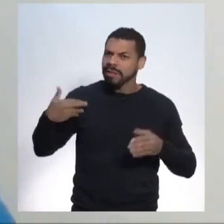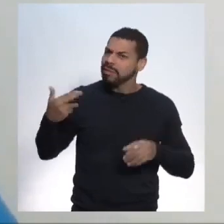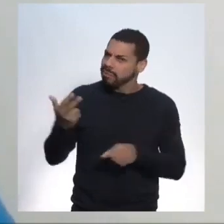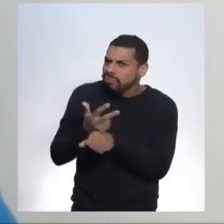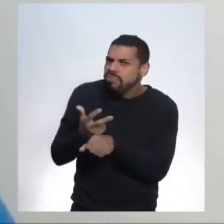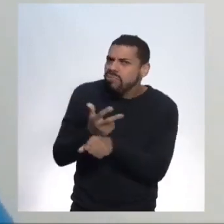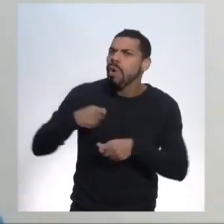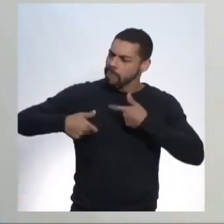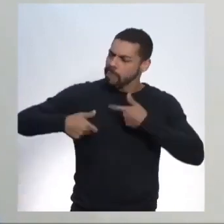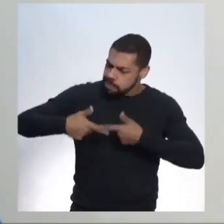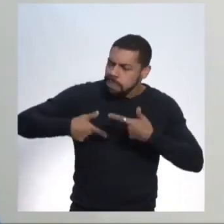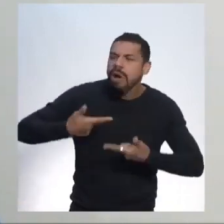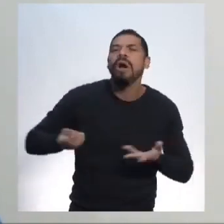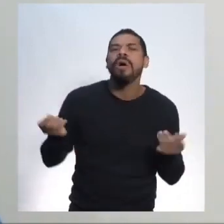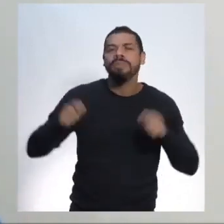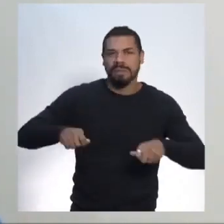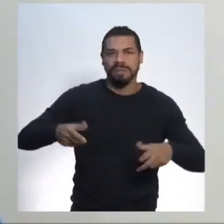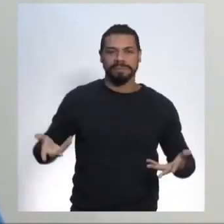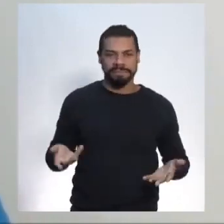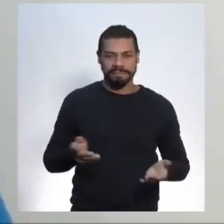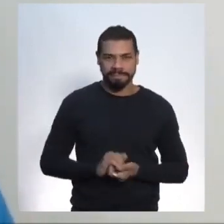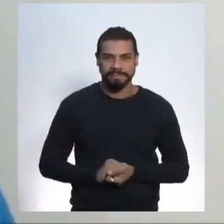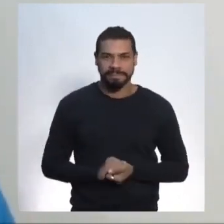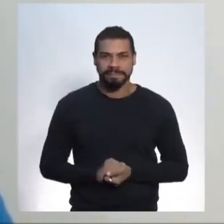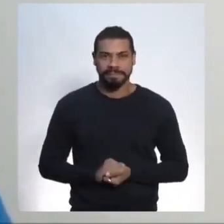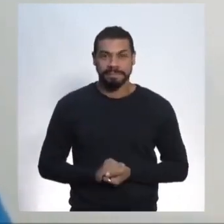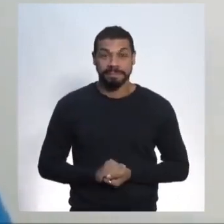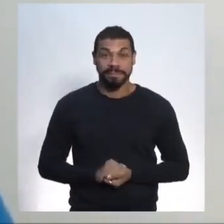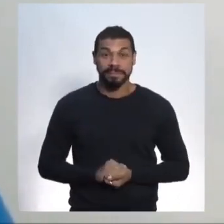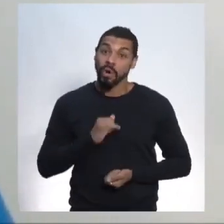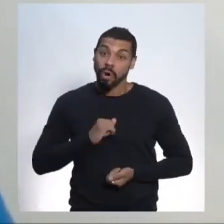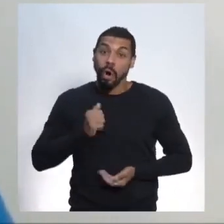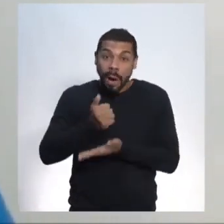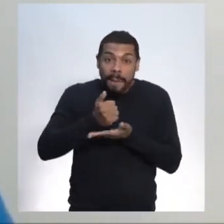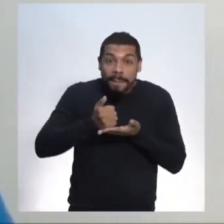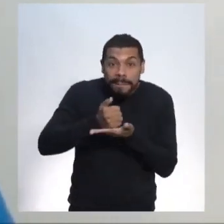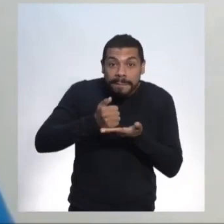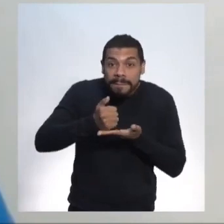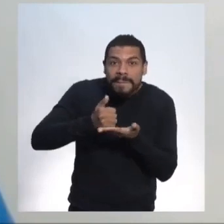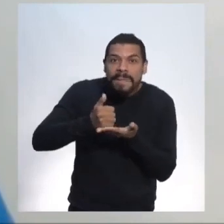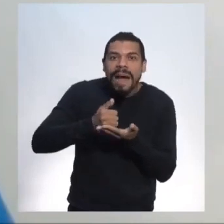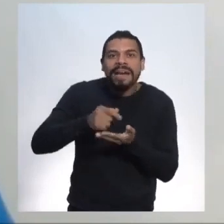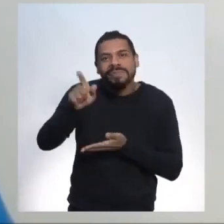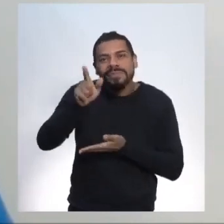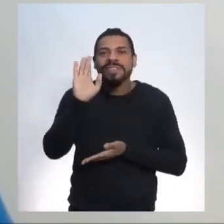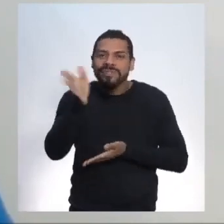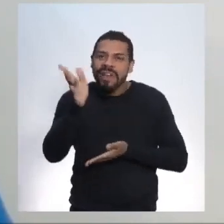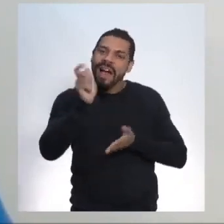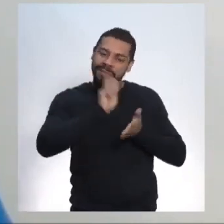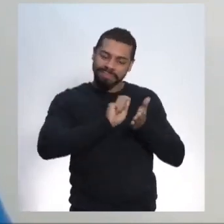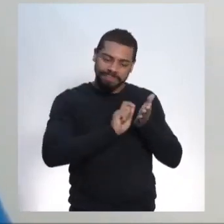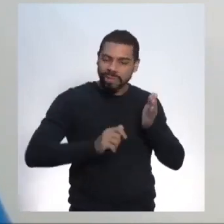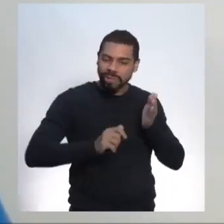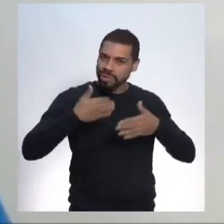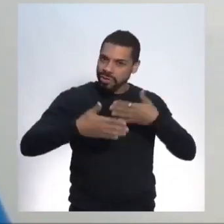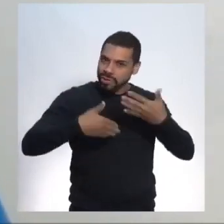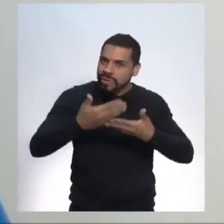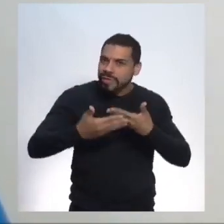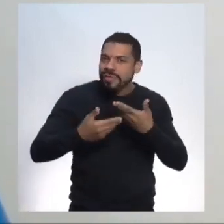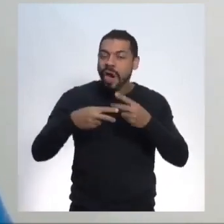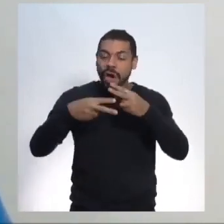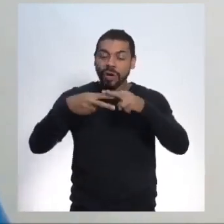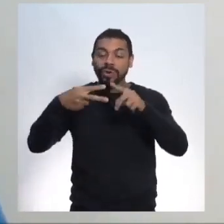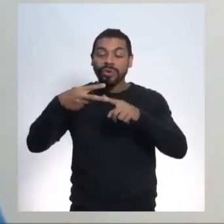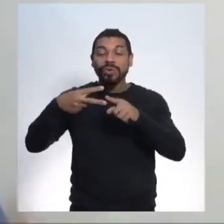e de pensar o que a gente faz para isso, né? Então, com base nesse processo que vocês acabaram de desenvolver, vou deixar 2 questões